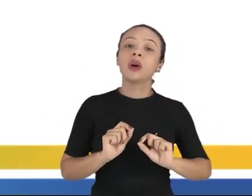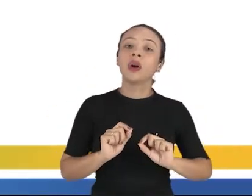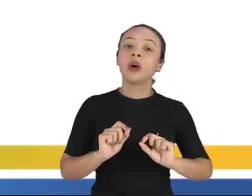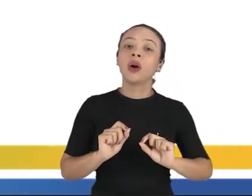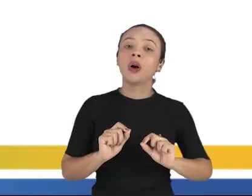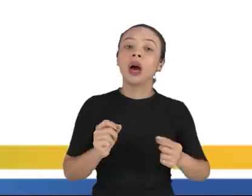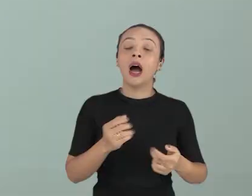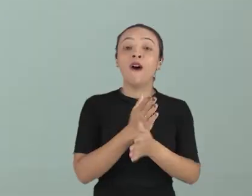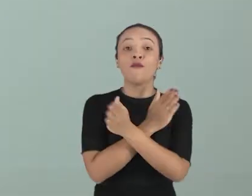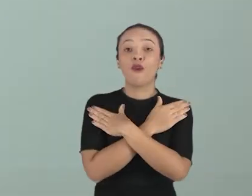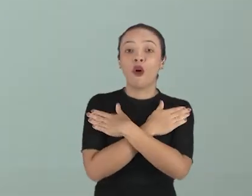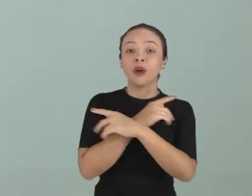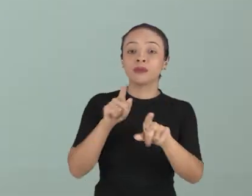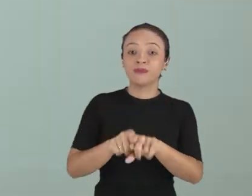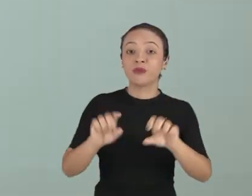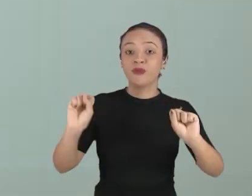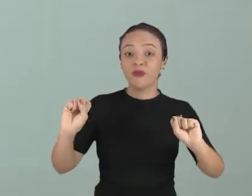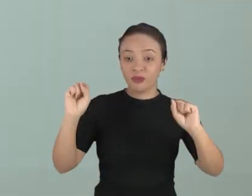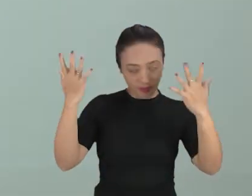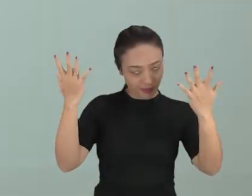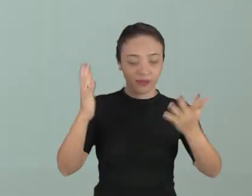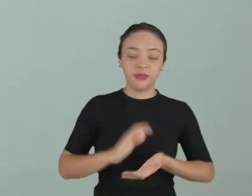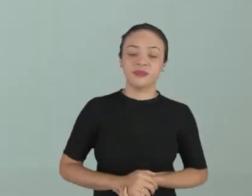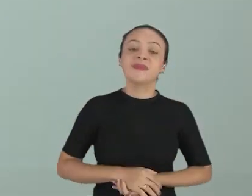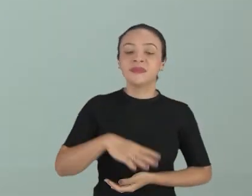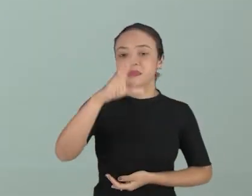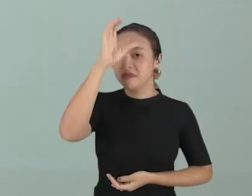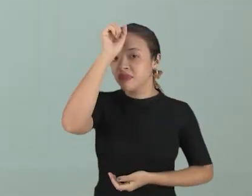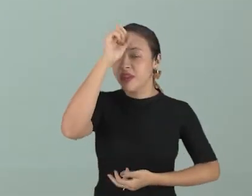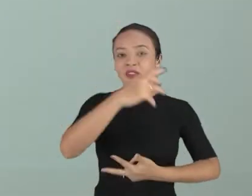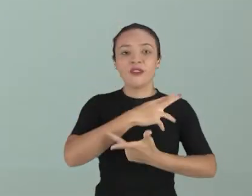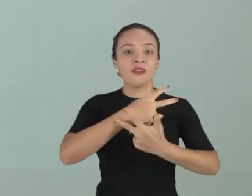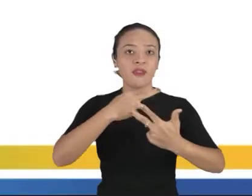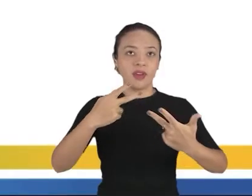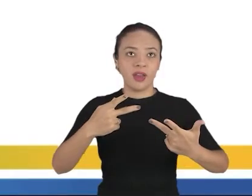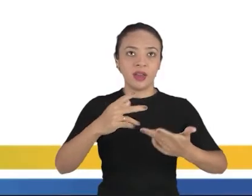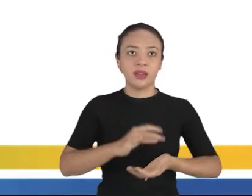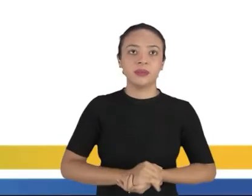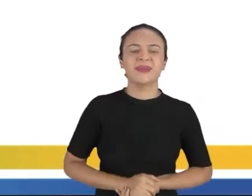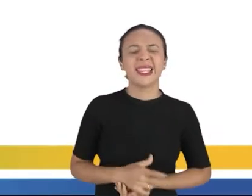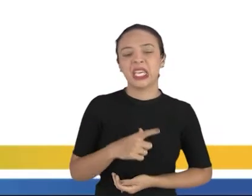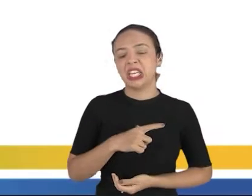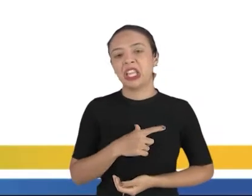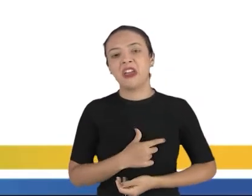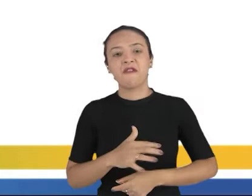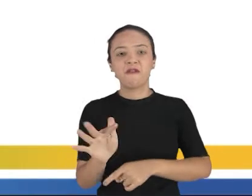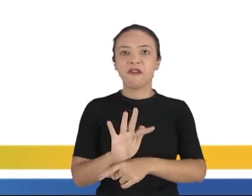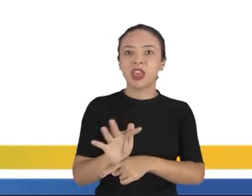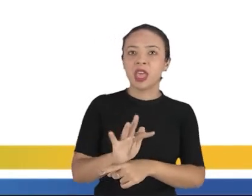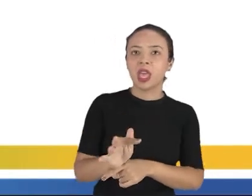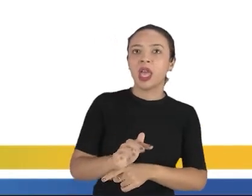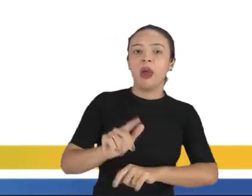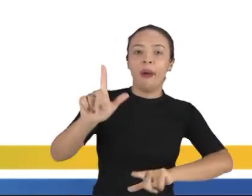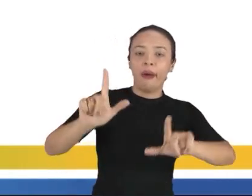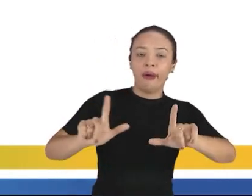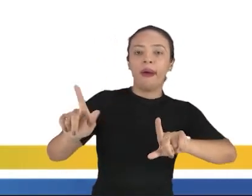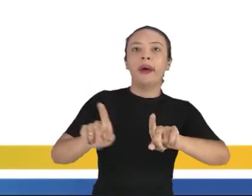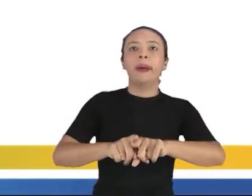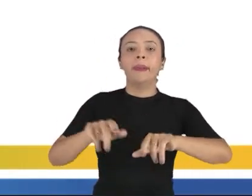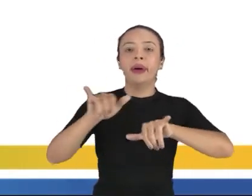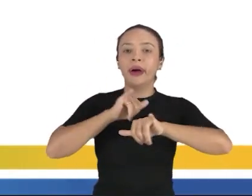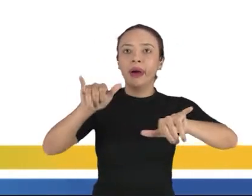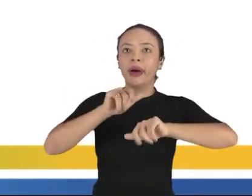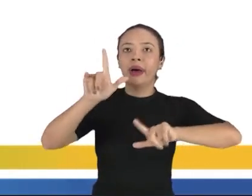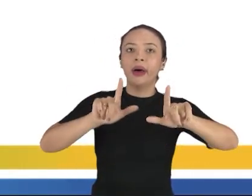os feriados e celebrações, né? Nós aprendemos muitos. Então, presentes em filmes, desenhos, seriados e propagandas, os